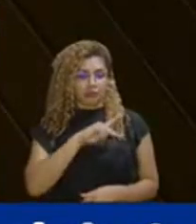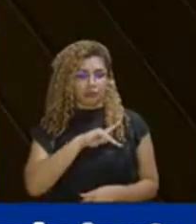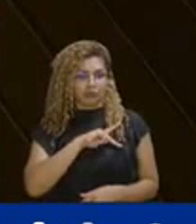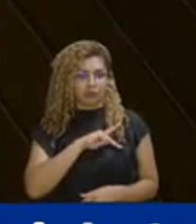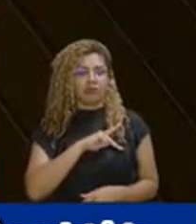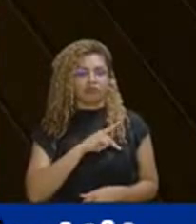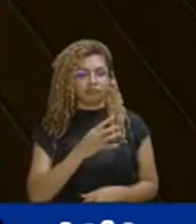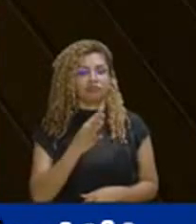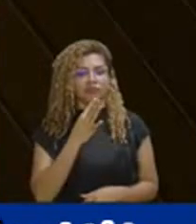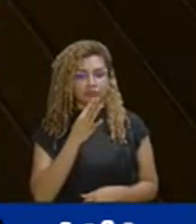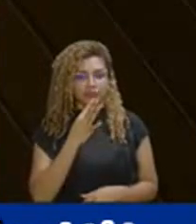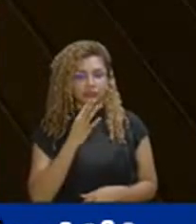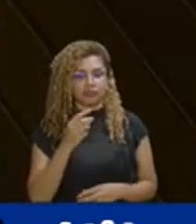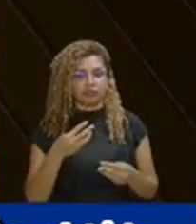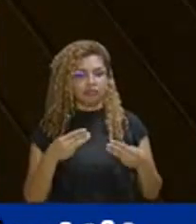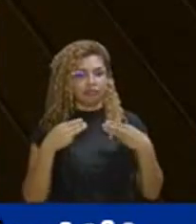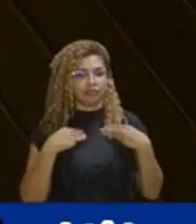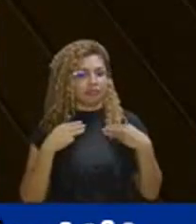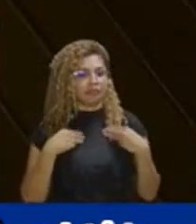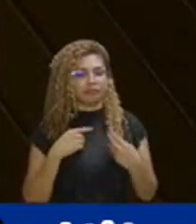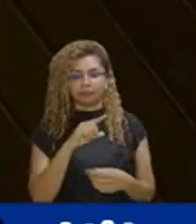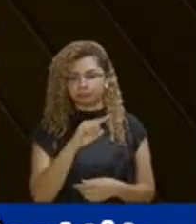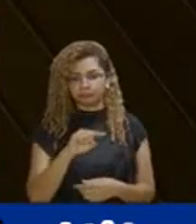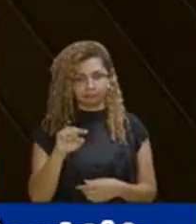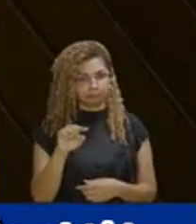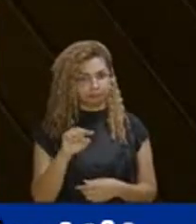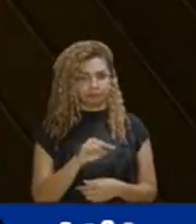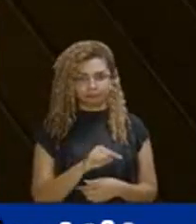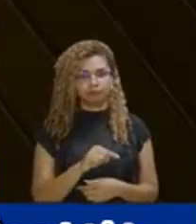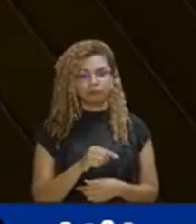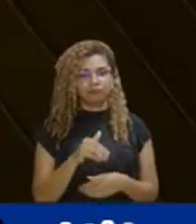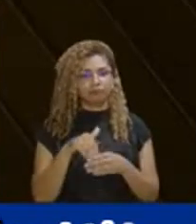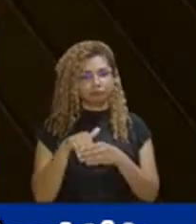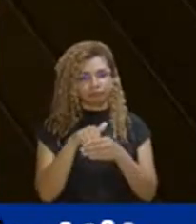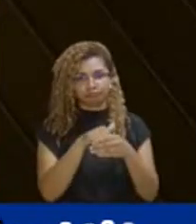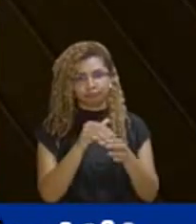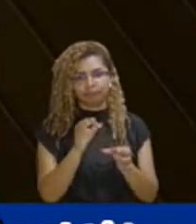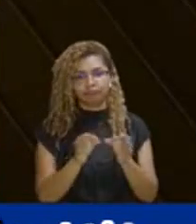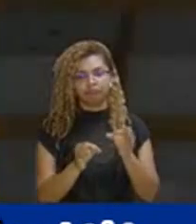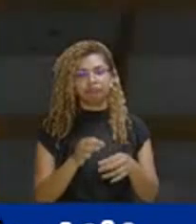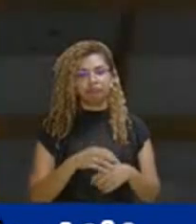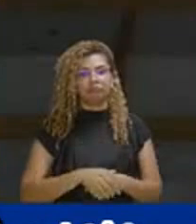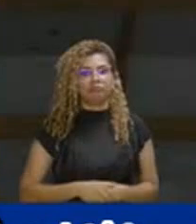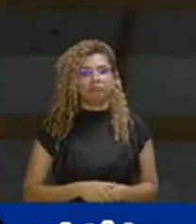pelo conhecimento e no mérito pelo não provimento dos recursos eleitorais. É o relatório.